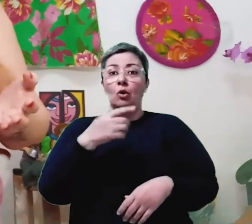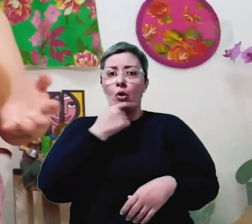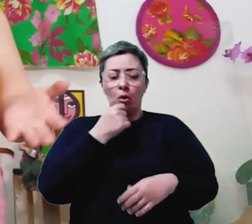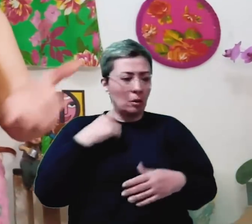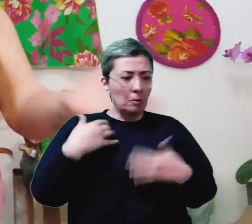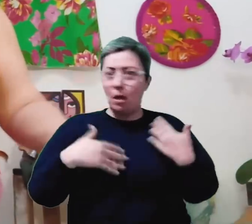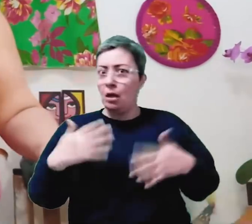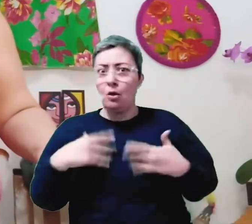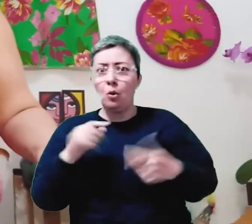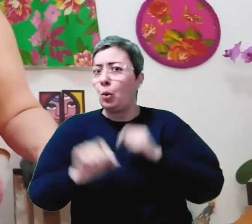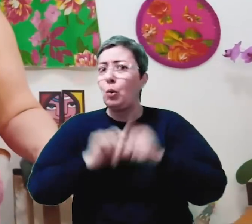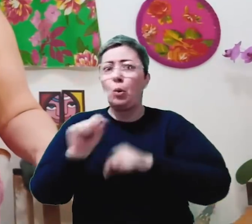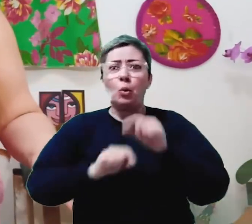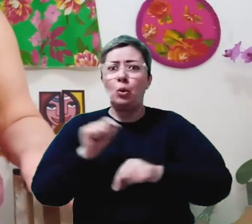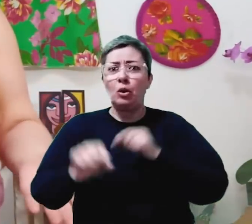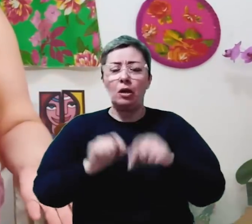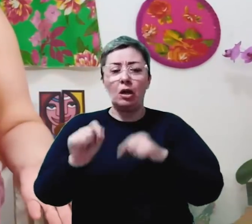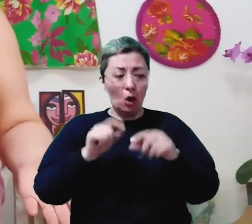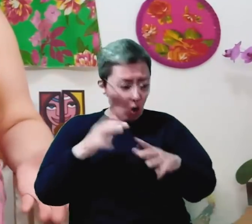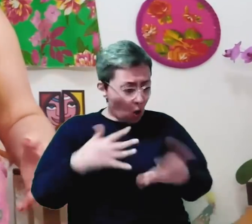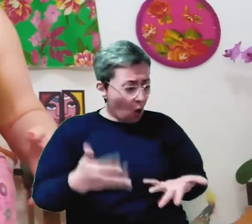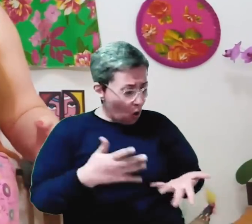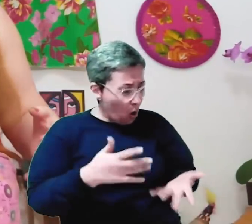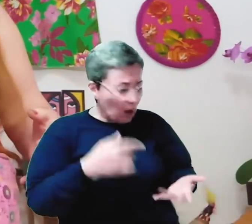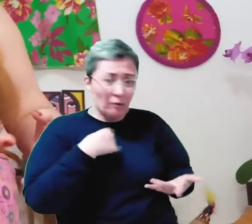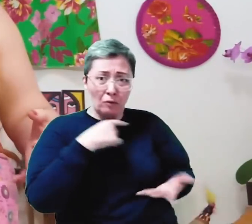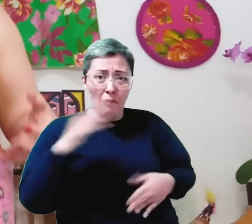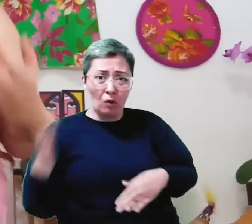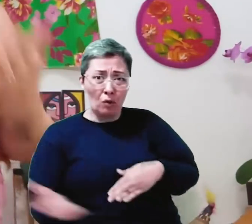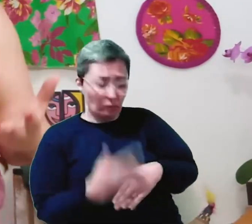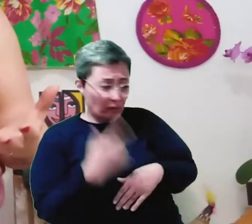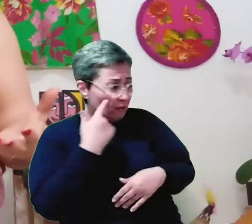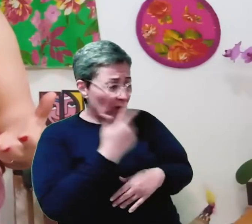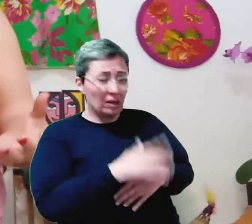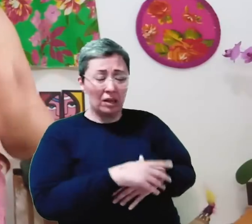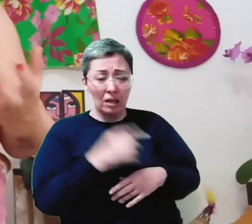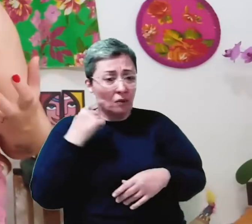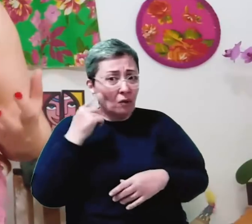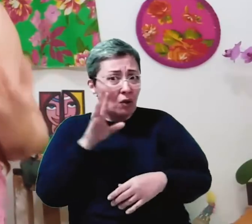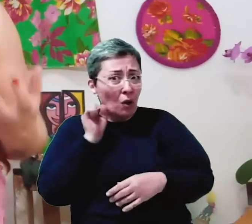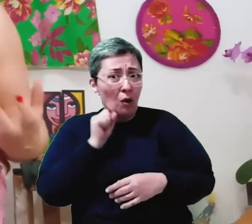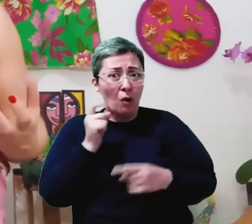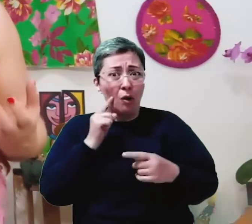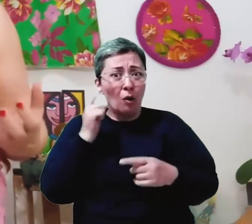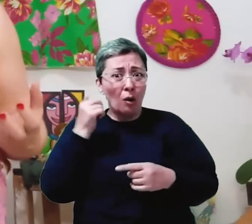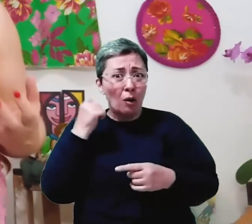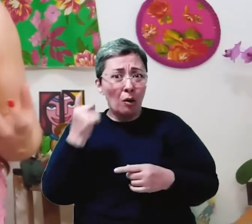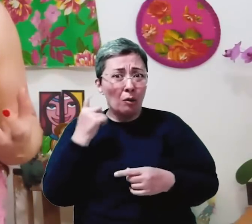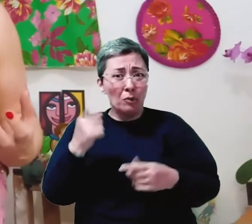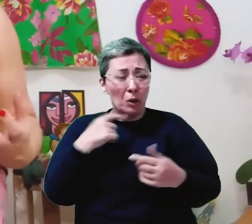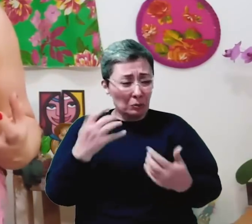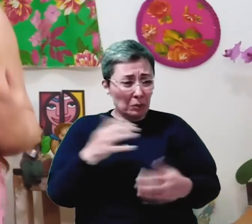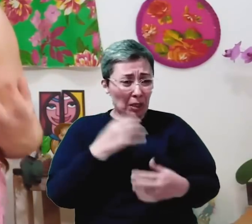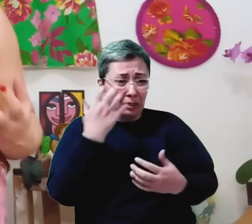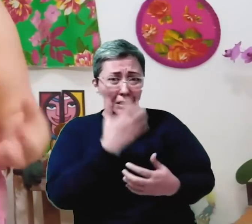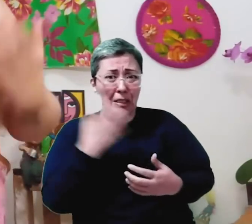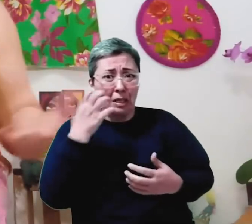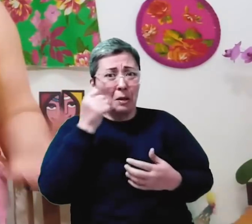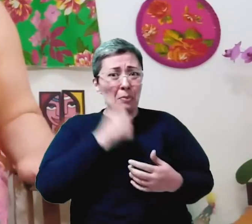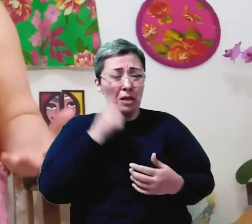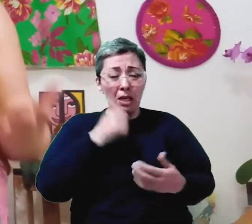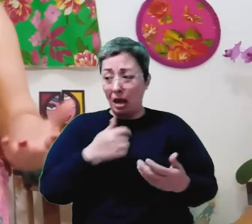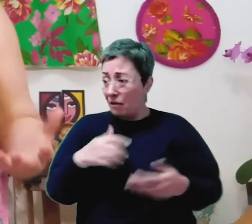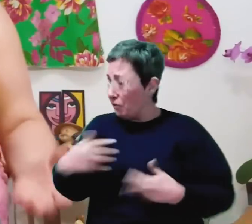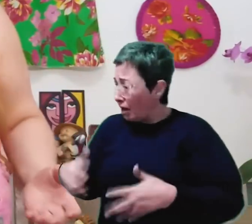veio desesperado. Mas o que é que tá acontecendo? Olha aqui, meu senhor, eu vou passar a foice, o senhor vai ouvir. Eu tô ouvindo um canto de menina, um canto...